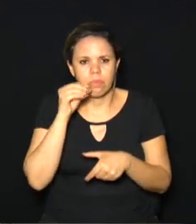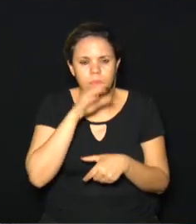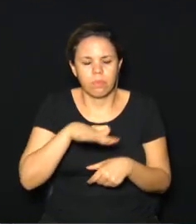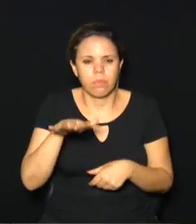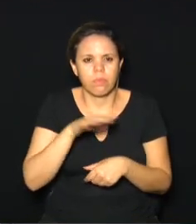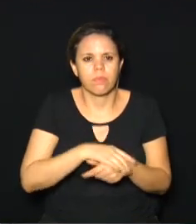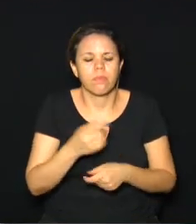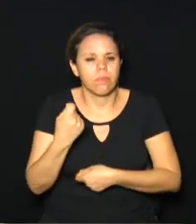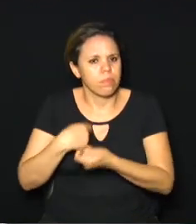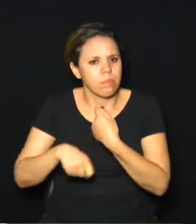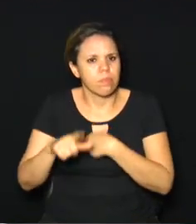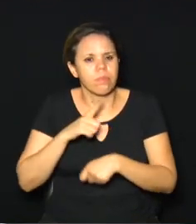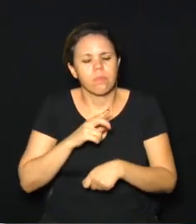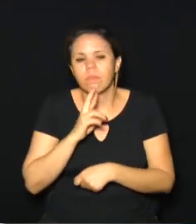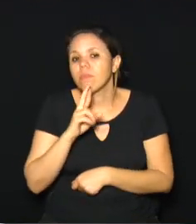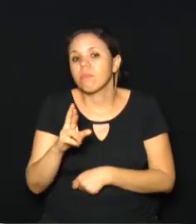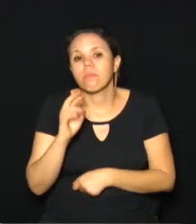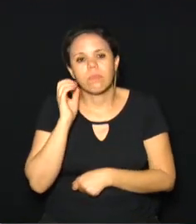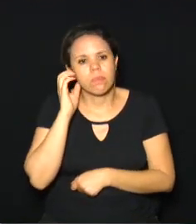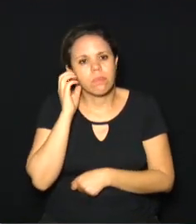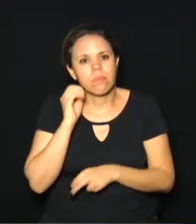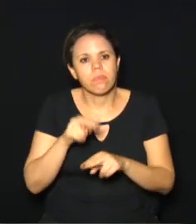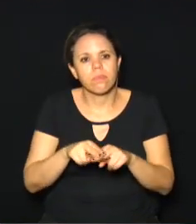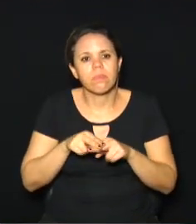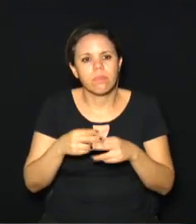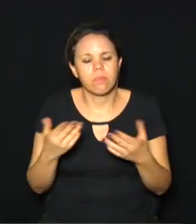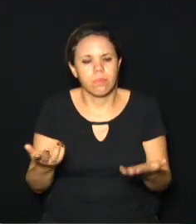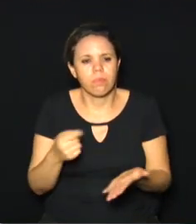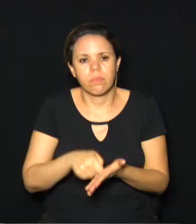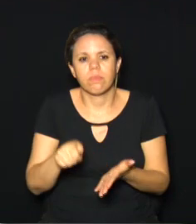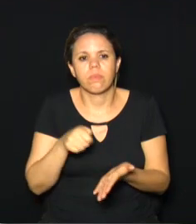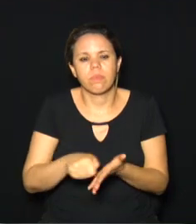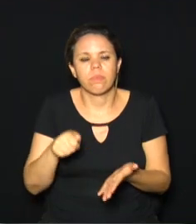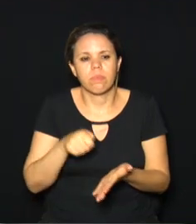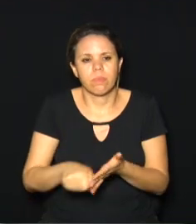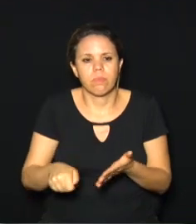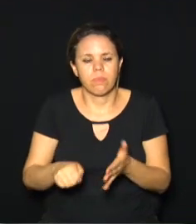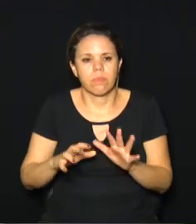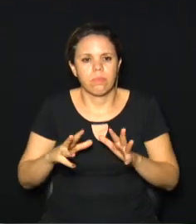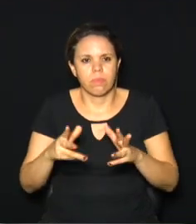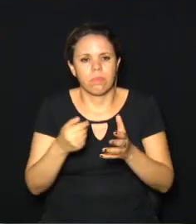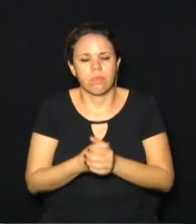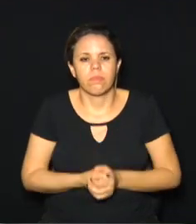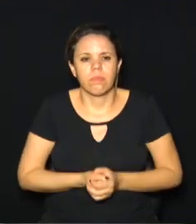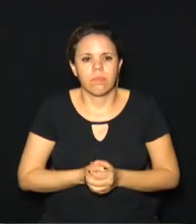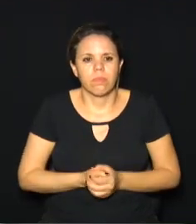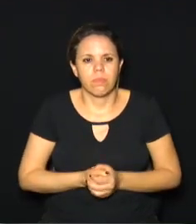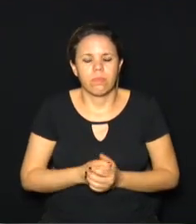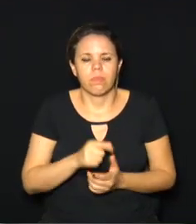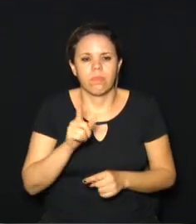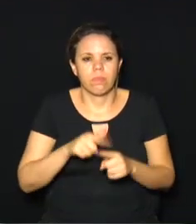a administração tem que responder, né, por isso. Então, eu estou anotando aqui esses pontos todos, que vão ser